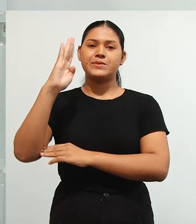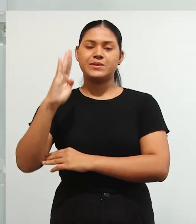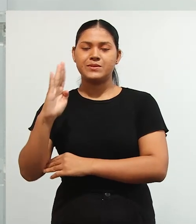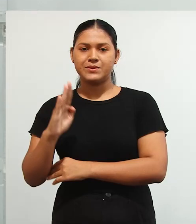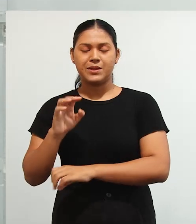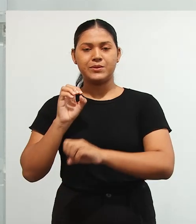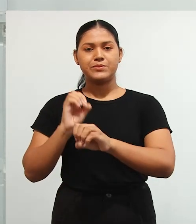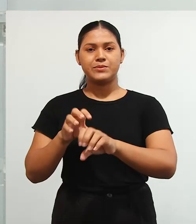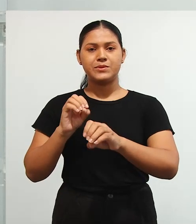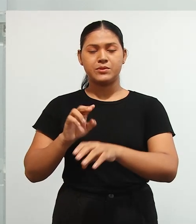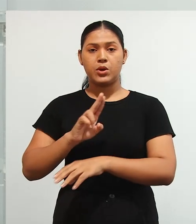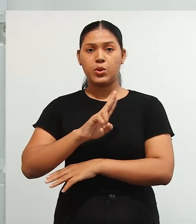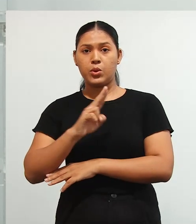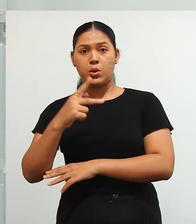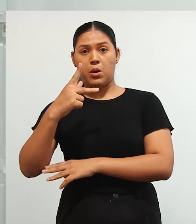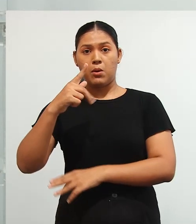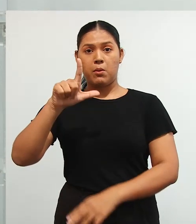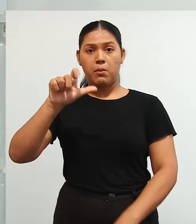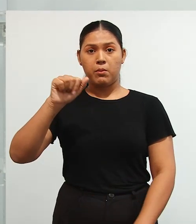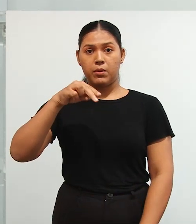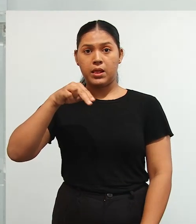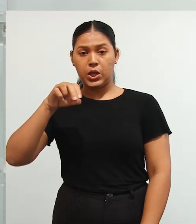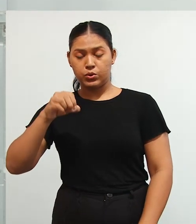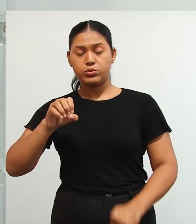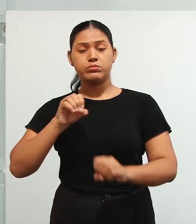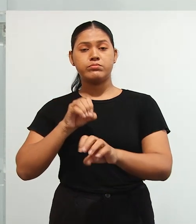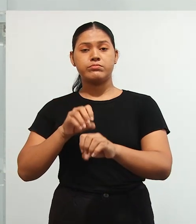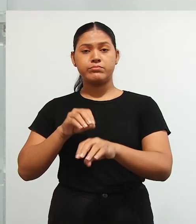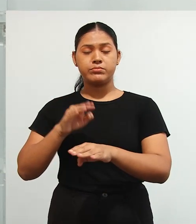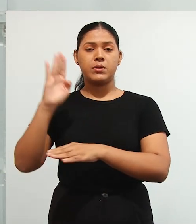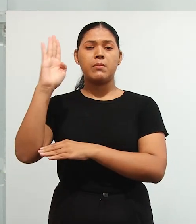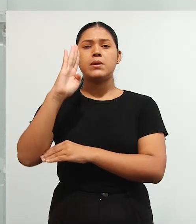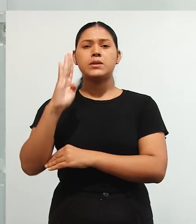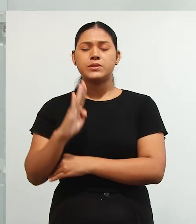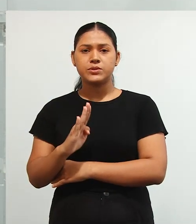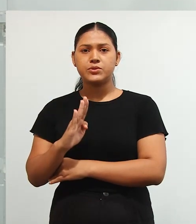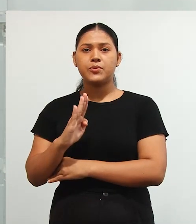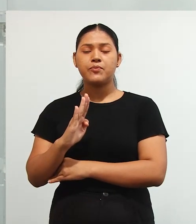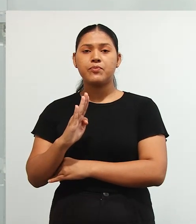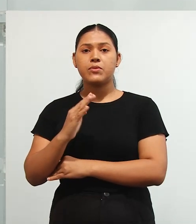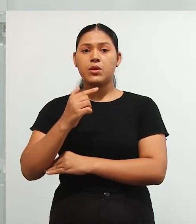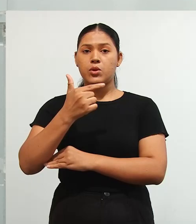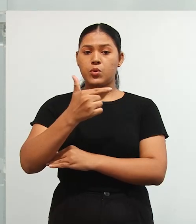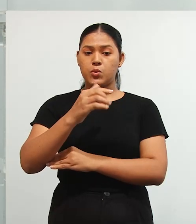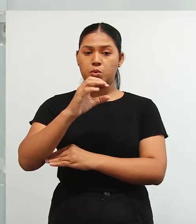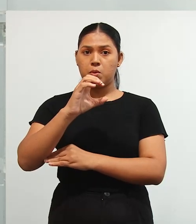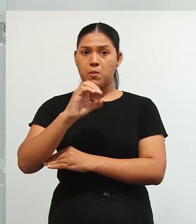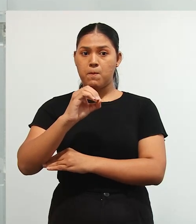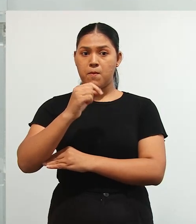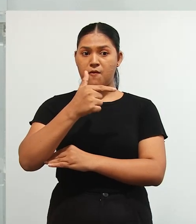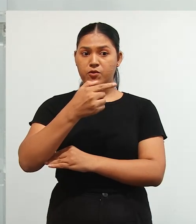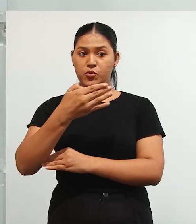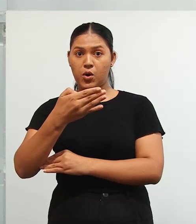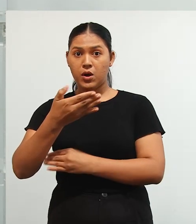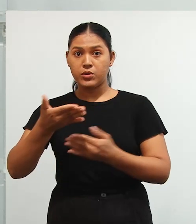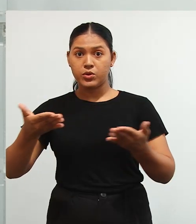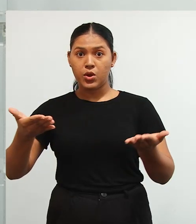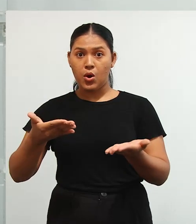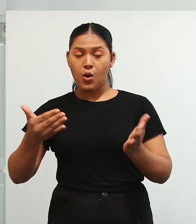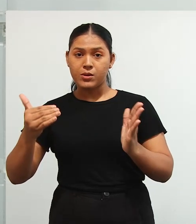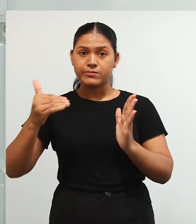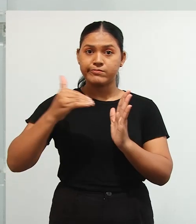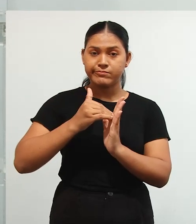O Plano Nacional de Educação tem a vigência de 10 anos, o último ano é 2024, e o Brasil